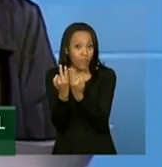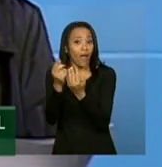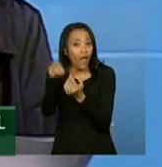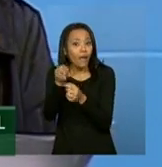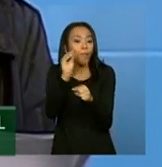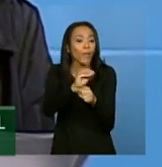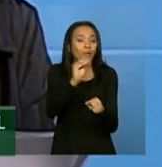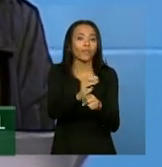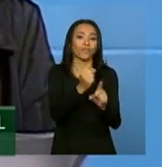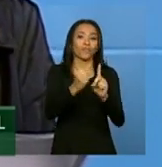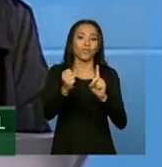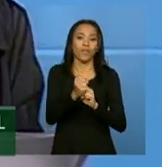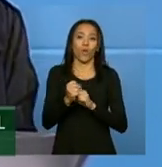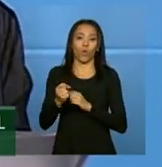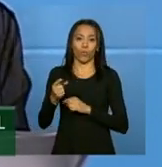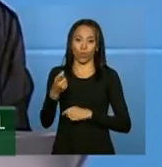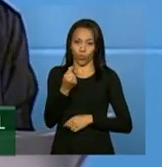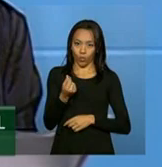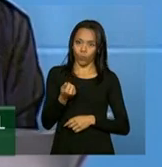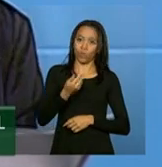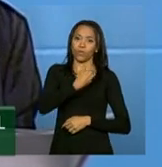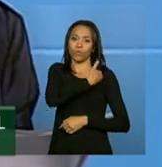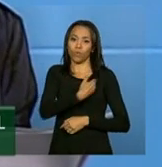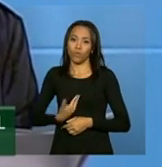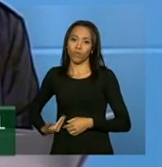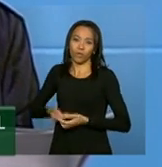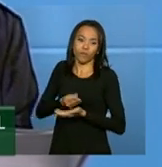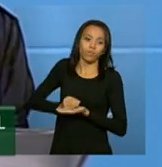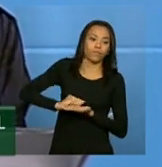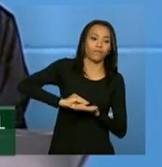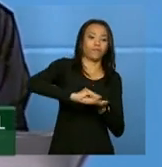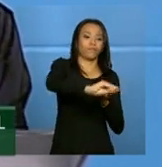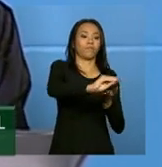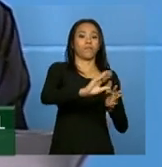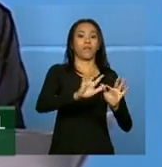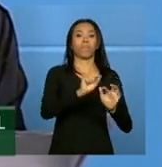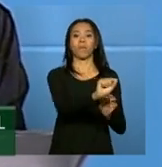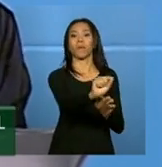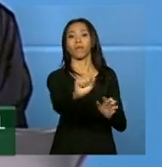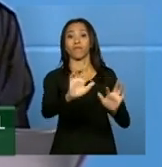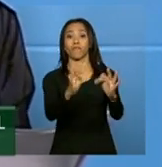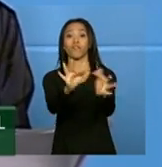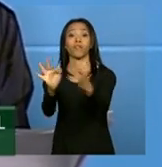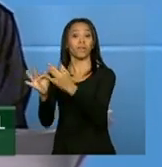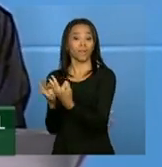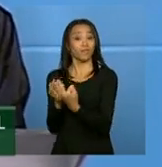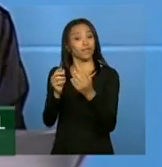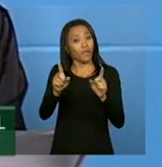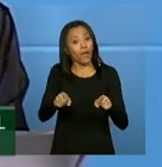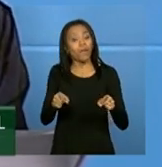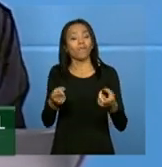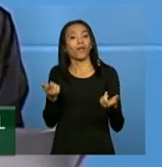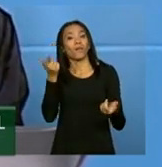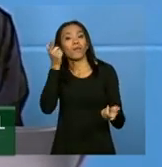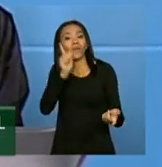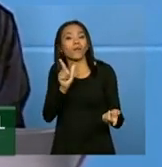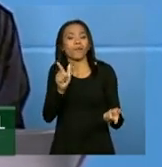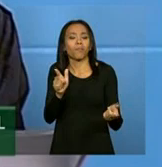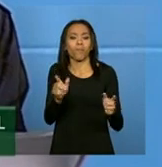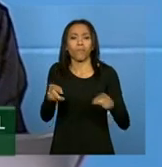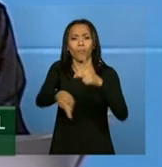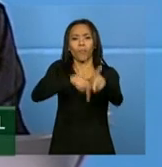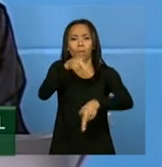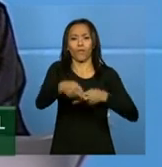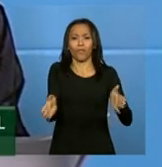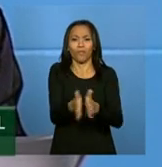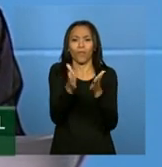de transferência de renda, ele tem sido também um guia para o governo brasileiro para chegar na população pobre com